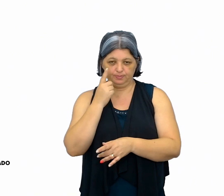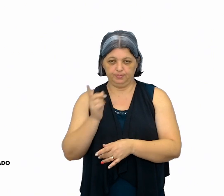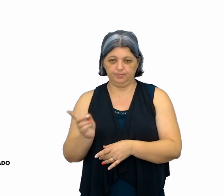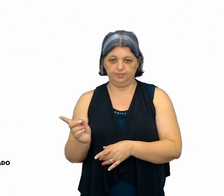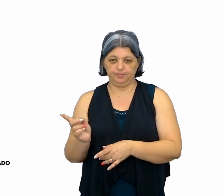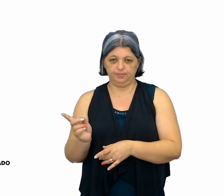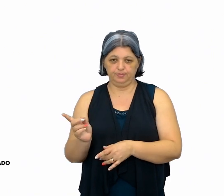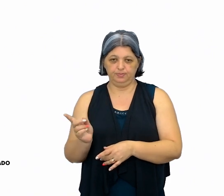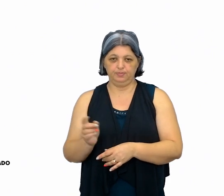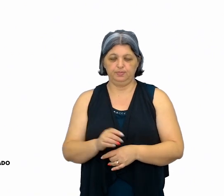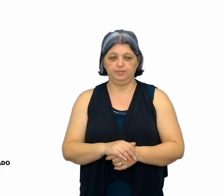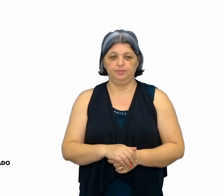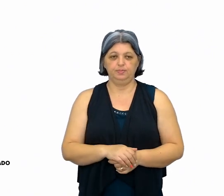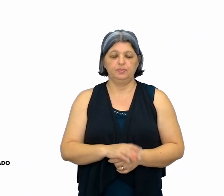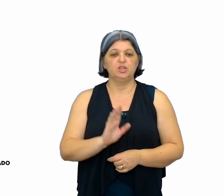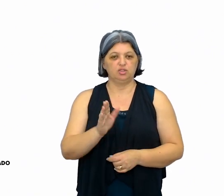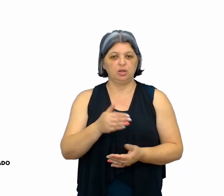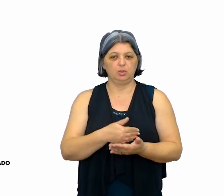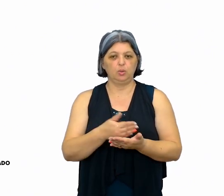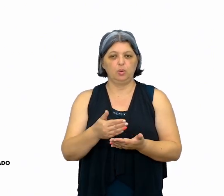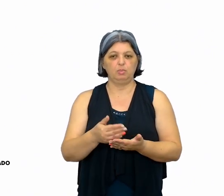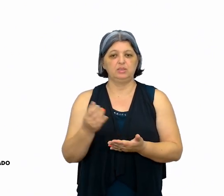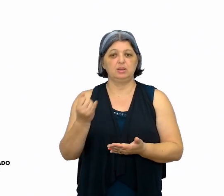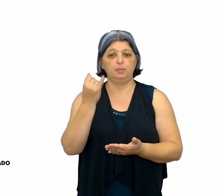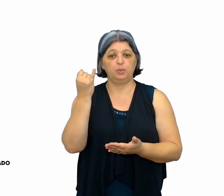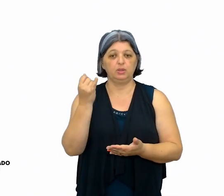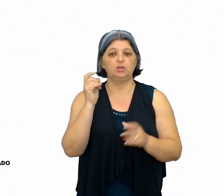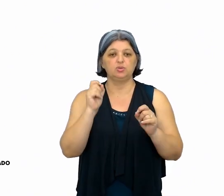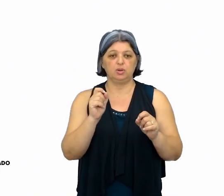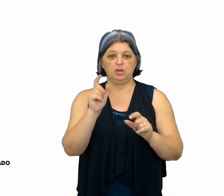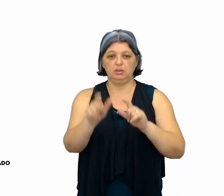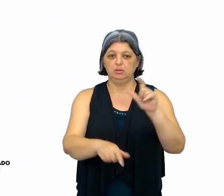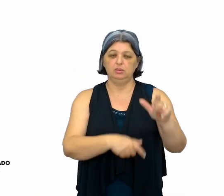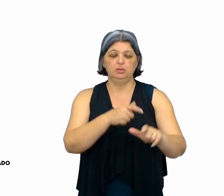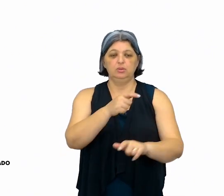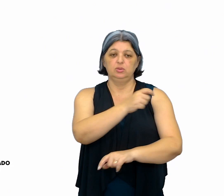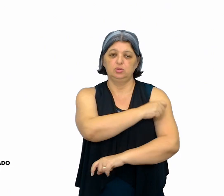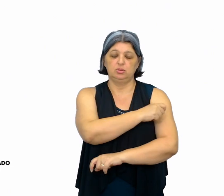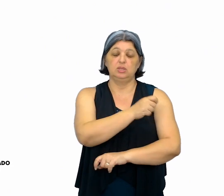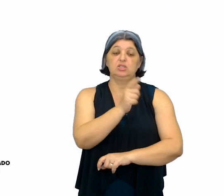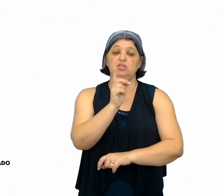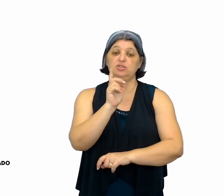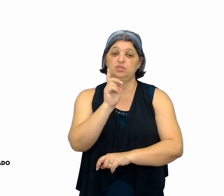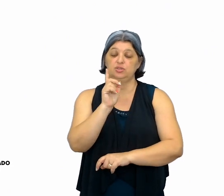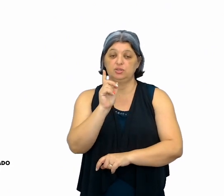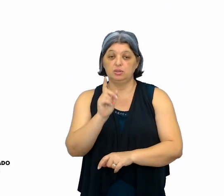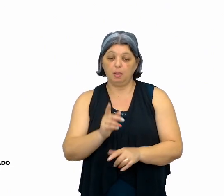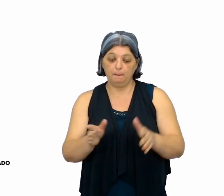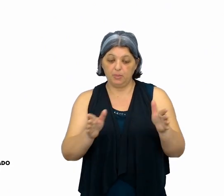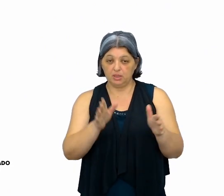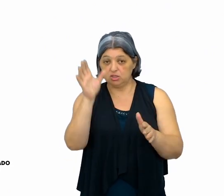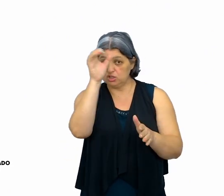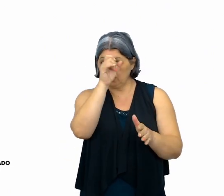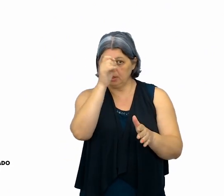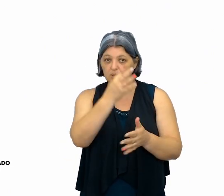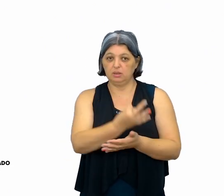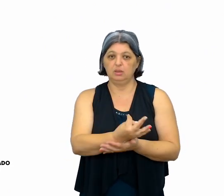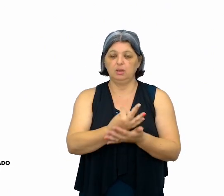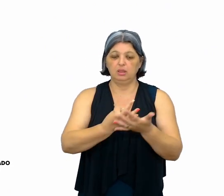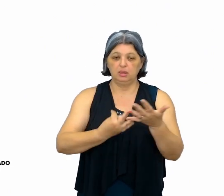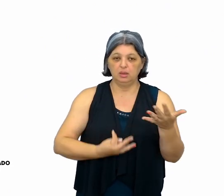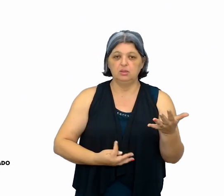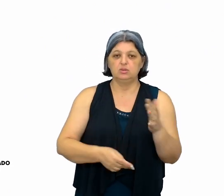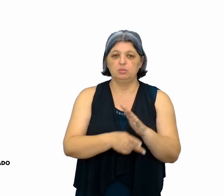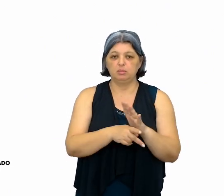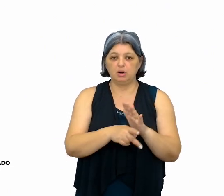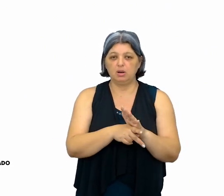Ou seja, desde o início é importante que os estudantes saibam que estão aprendendo sobre textos instrucionais,